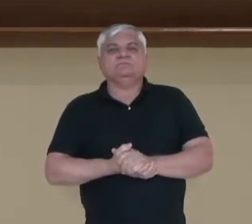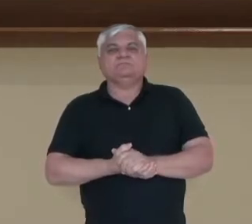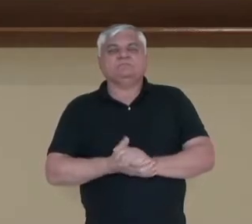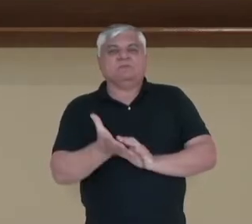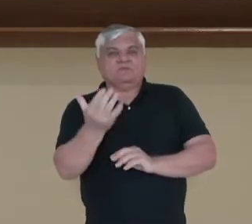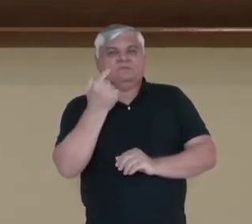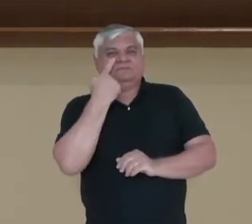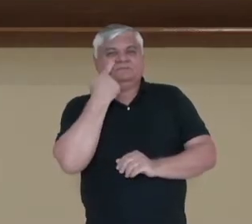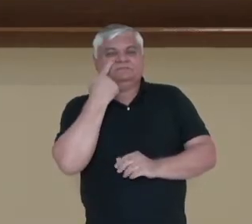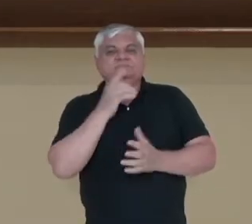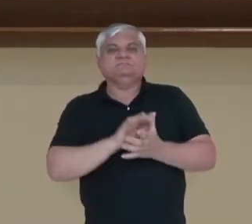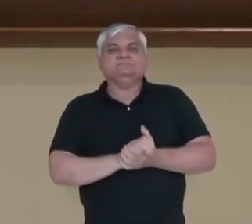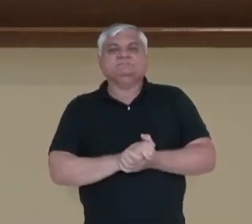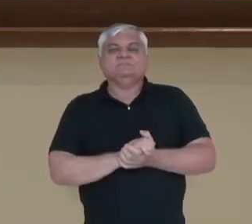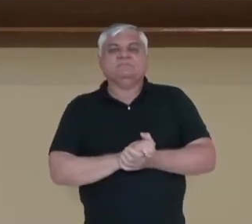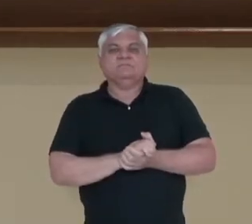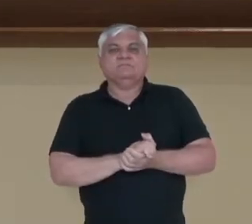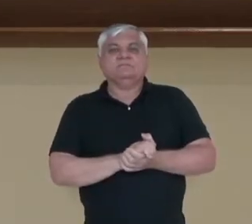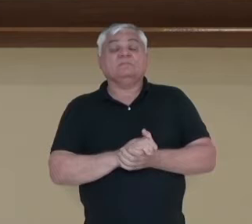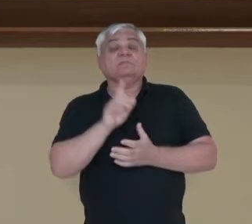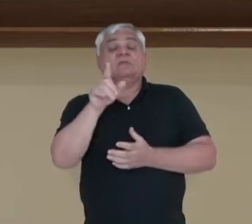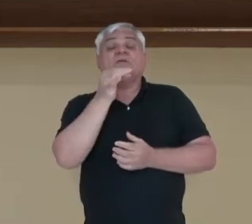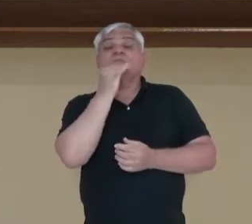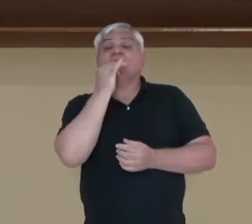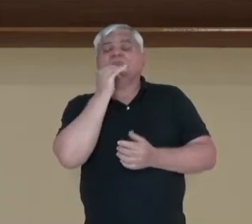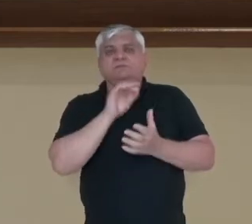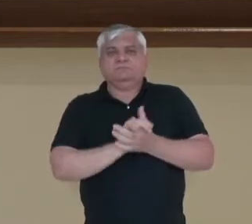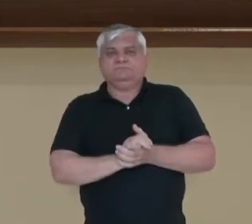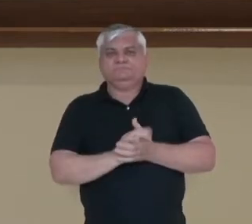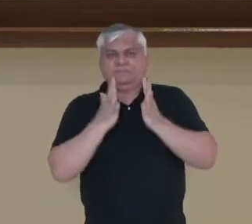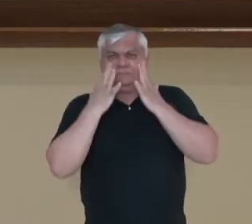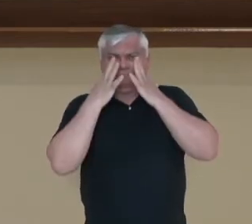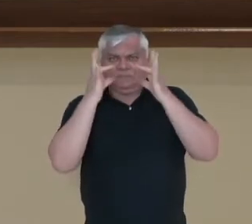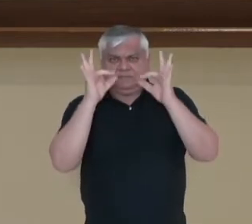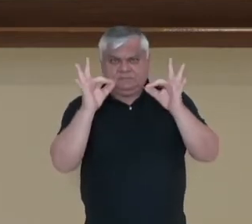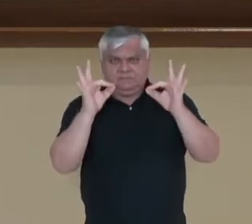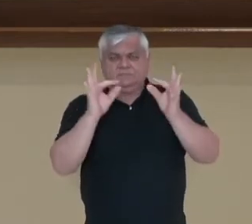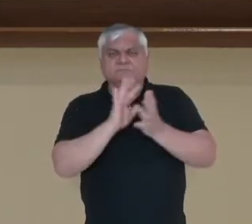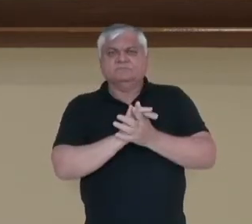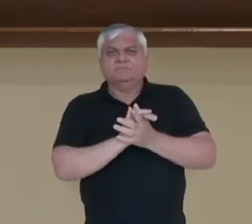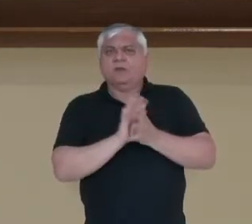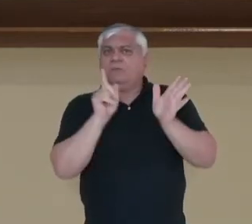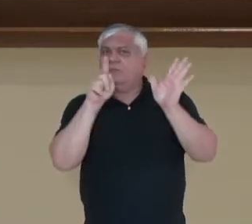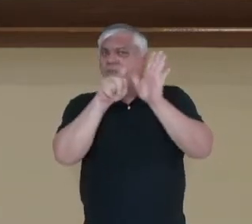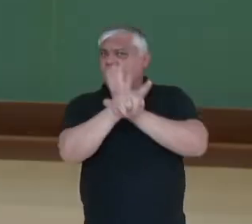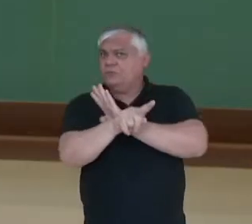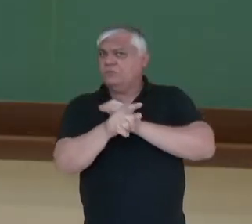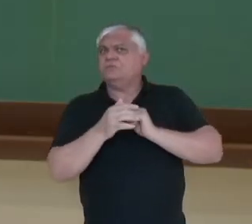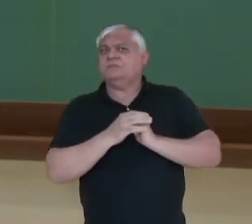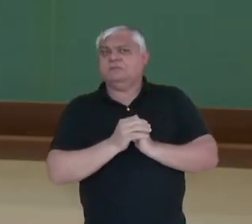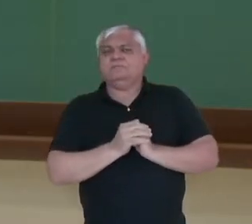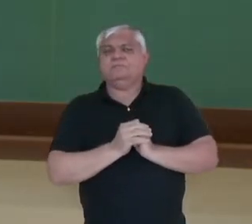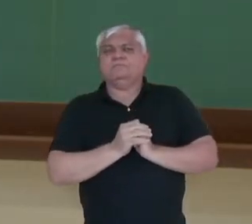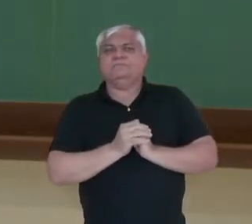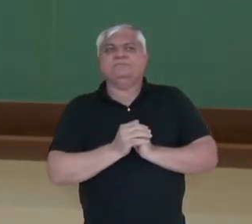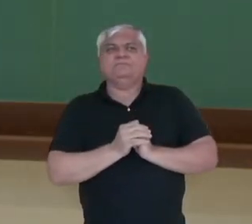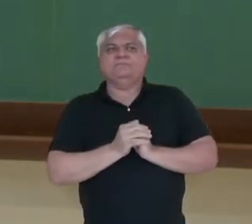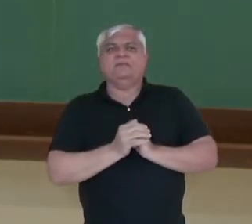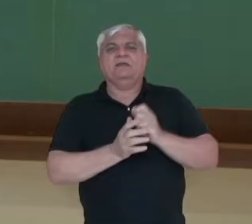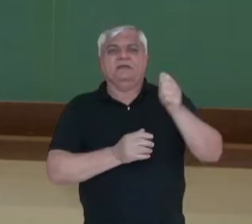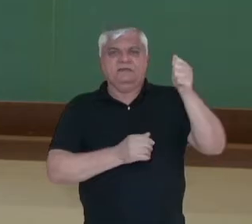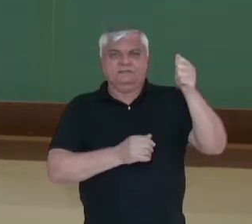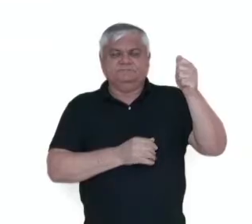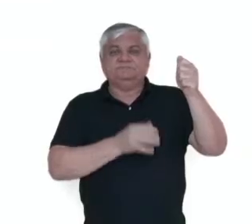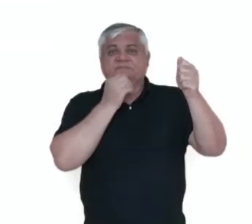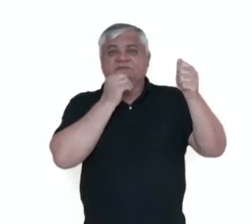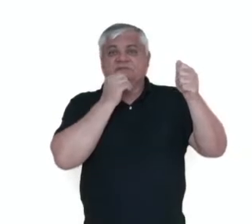Vamos lá, pessoal? Então, corrigindo, prestem atenção na pergunta. Olha só, na pergunta A, se